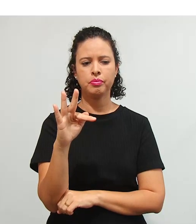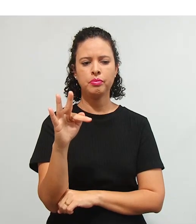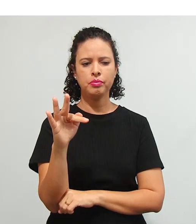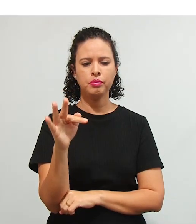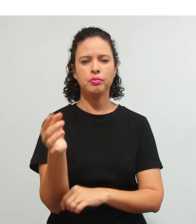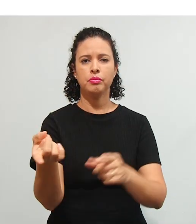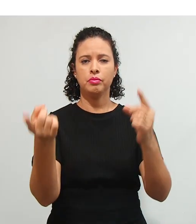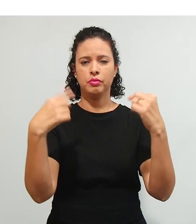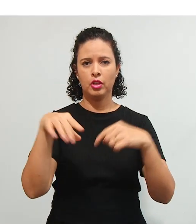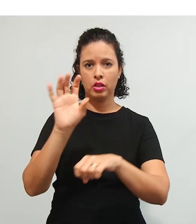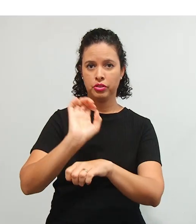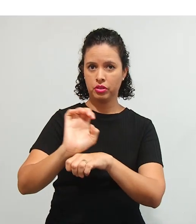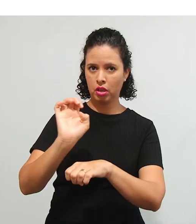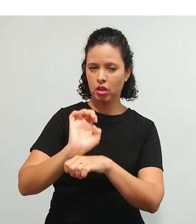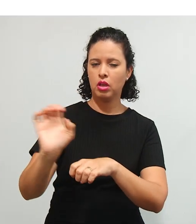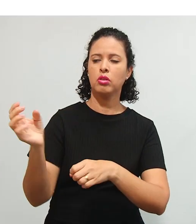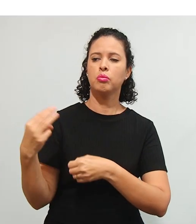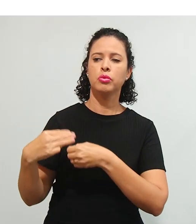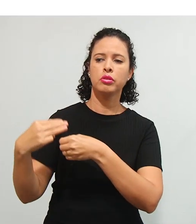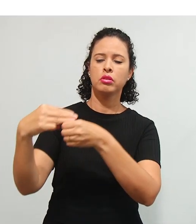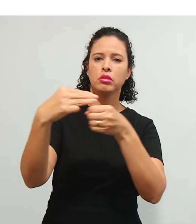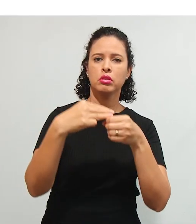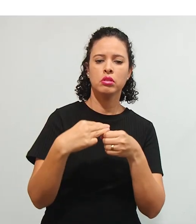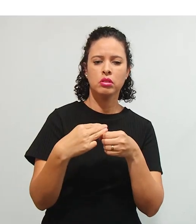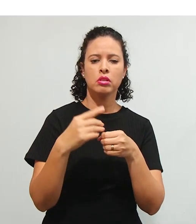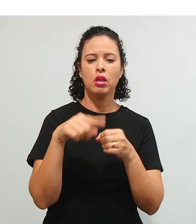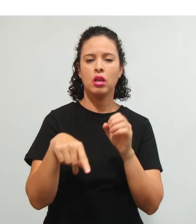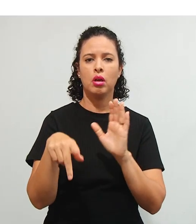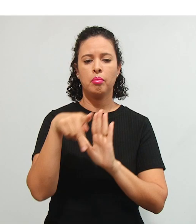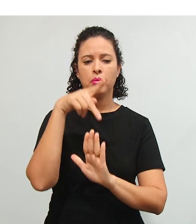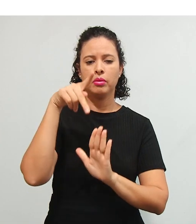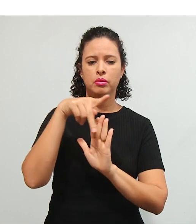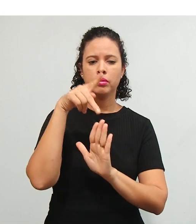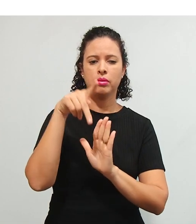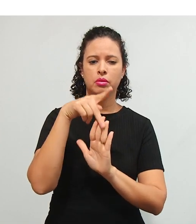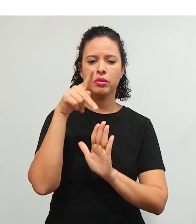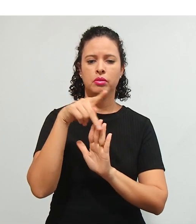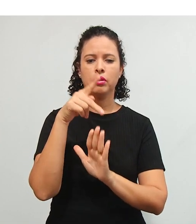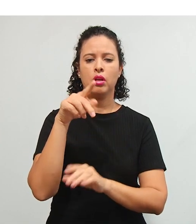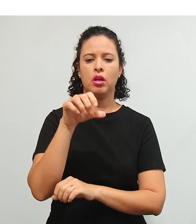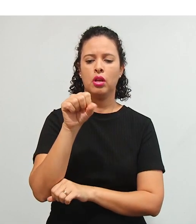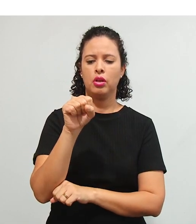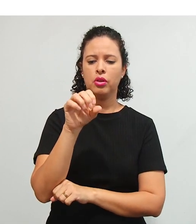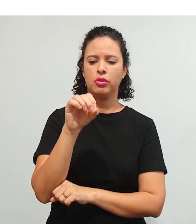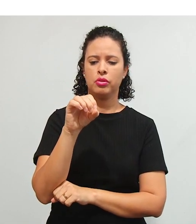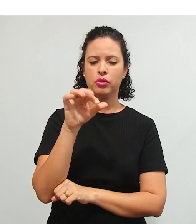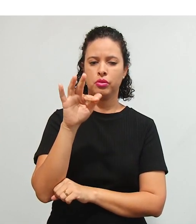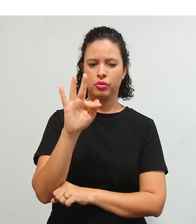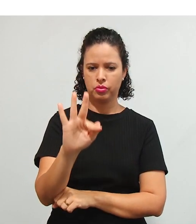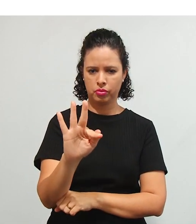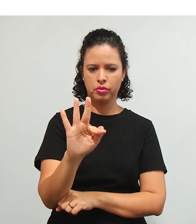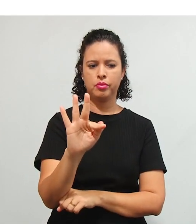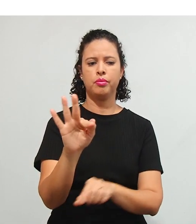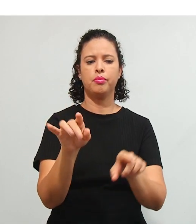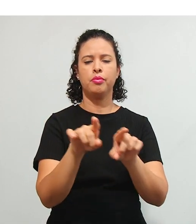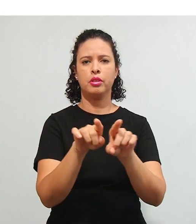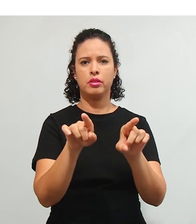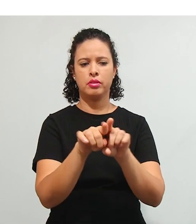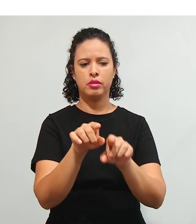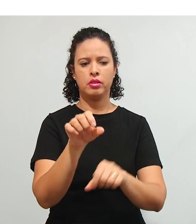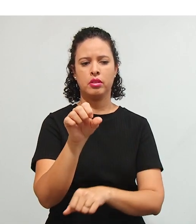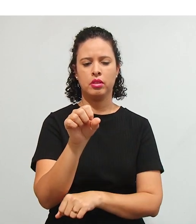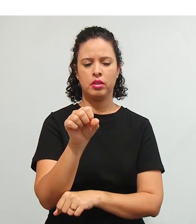nos estados e municípios, por meio de portaria da SOF e